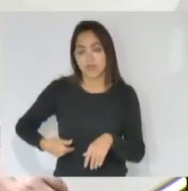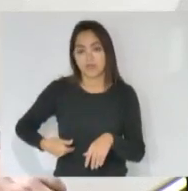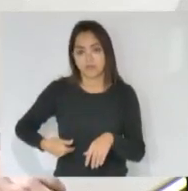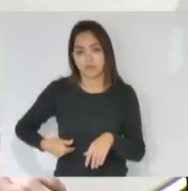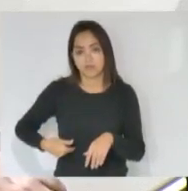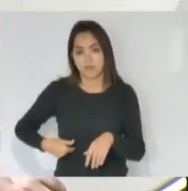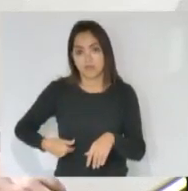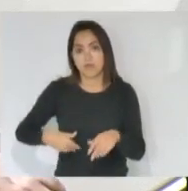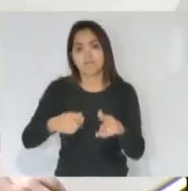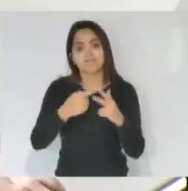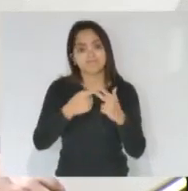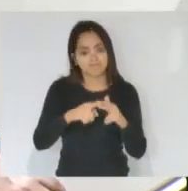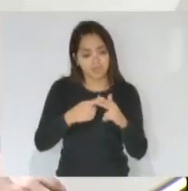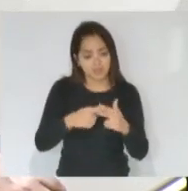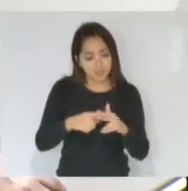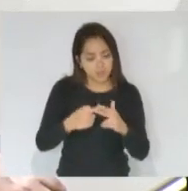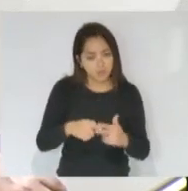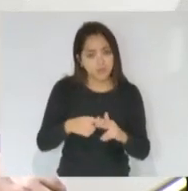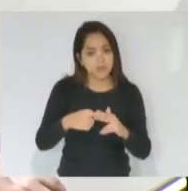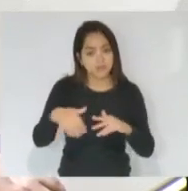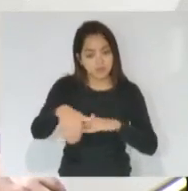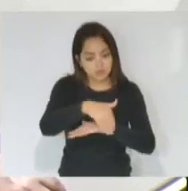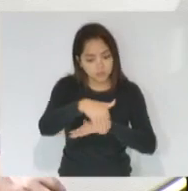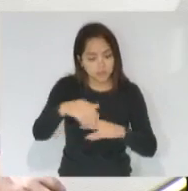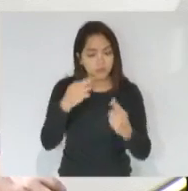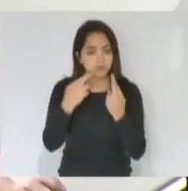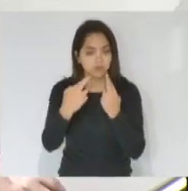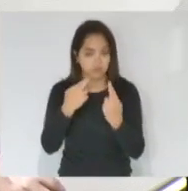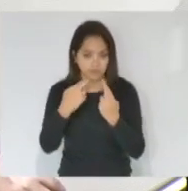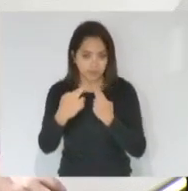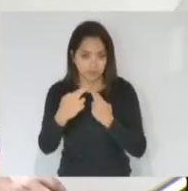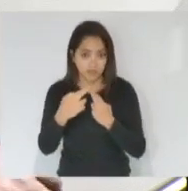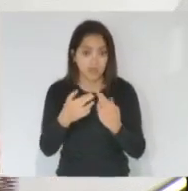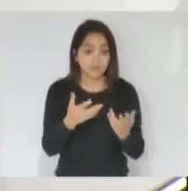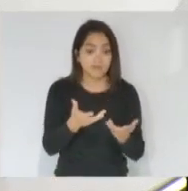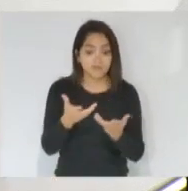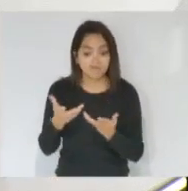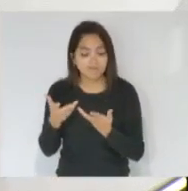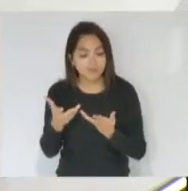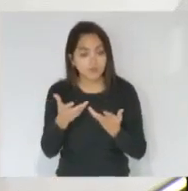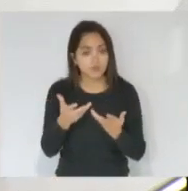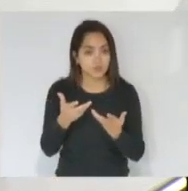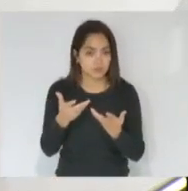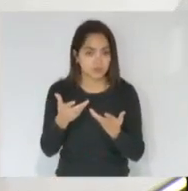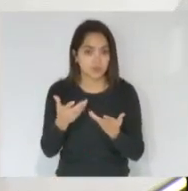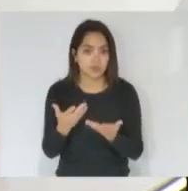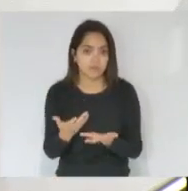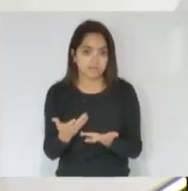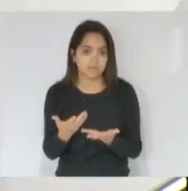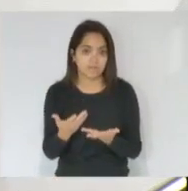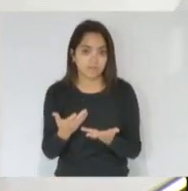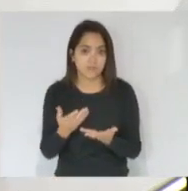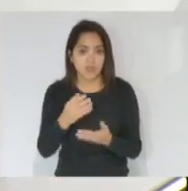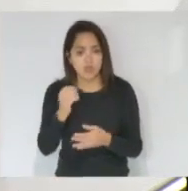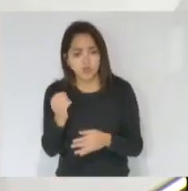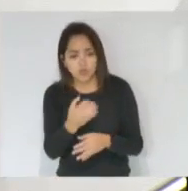manutenção das nossas rodovias. Muitas vezes se busca, e com razão, novas